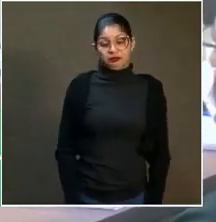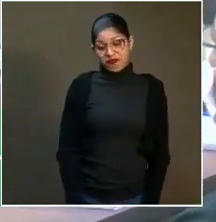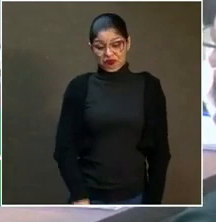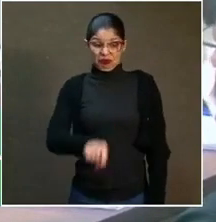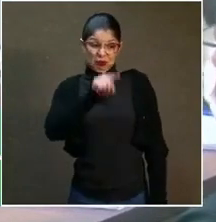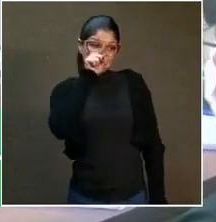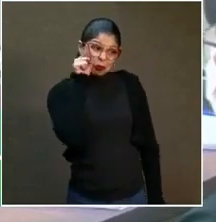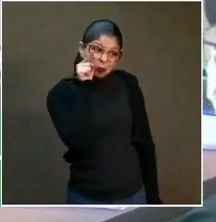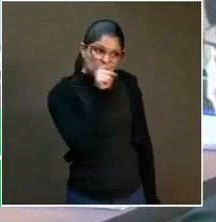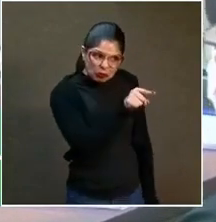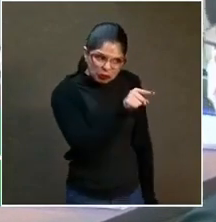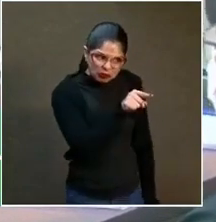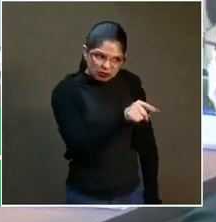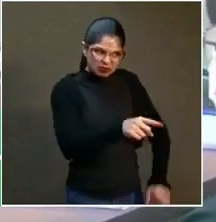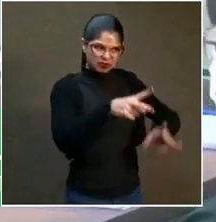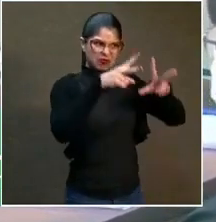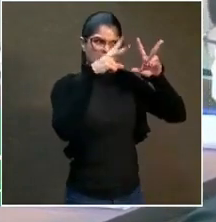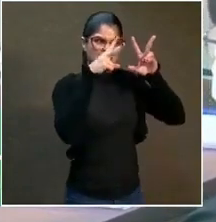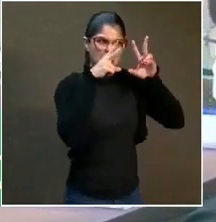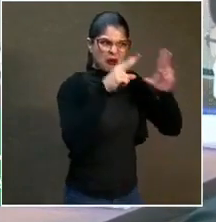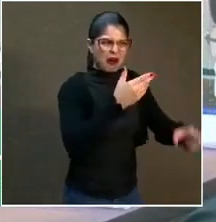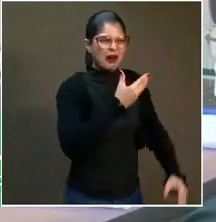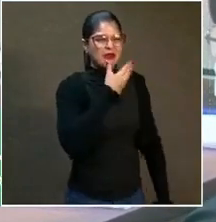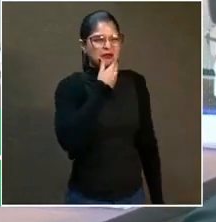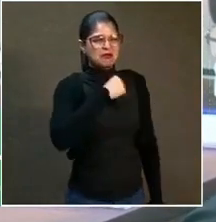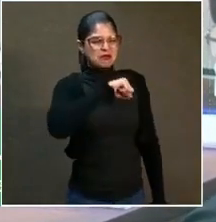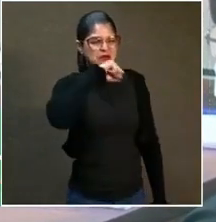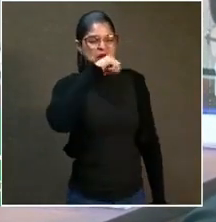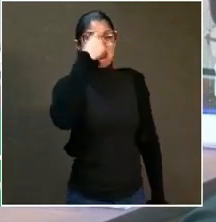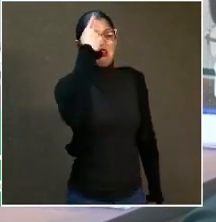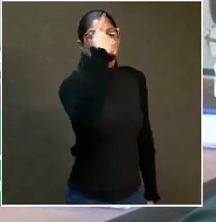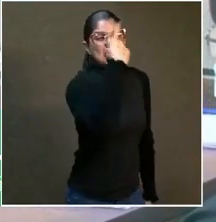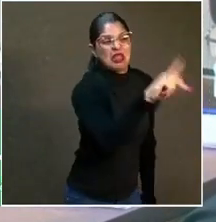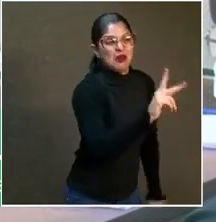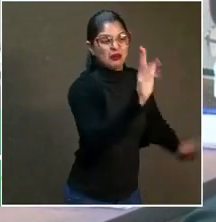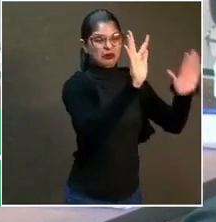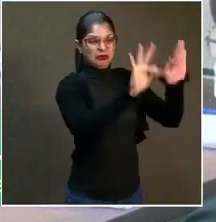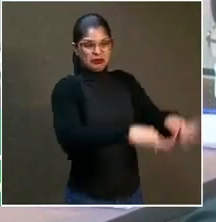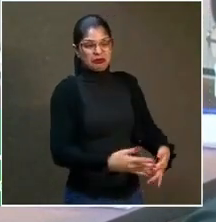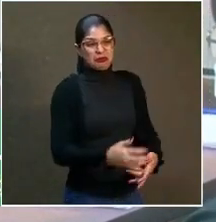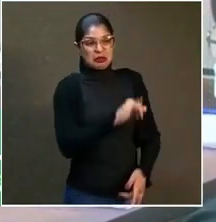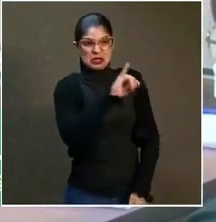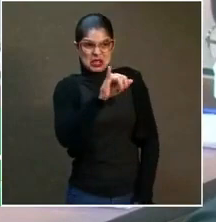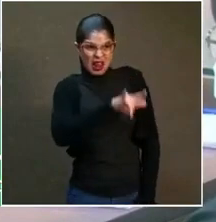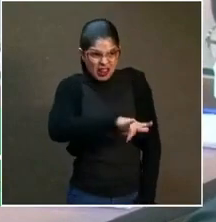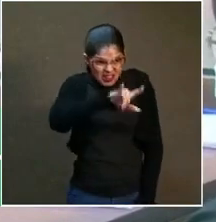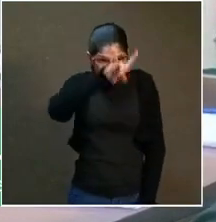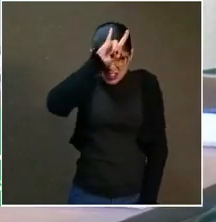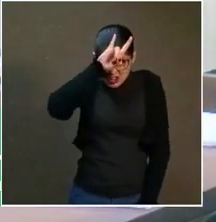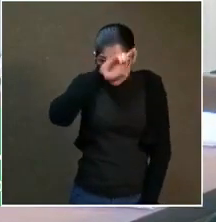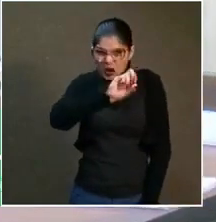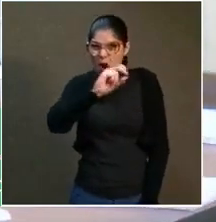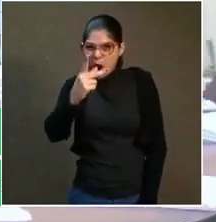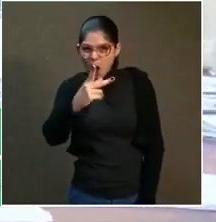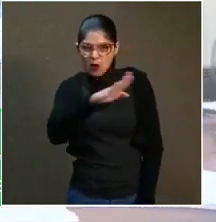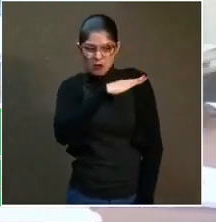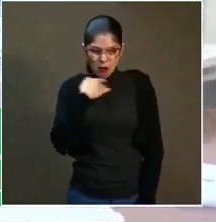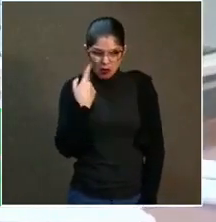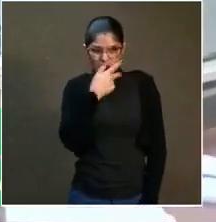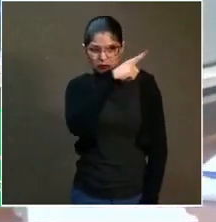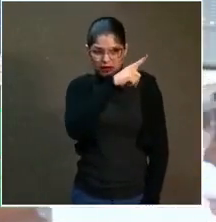o teu pai. Ou era chifre, ou era morto no leito, sozinho,